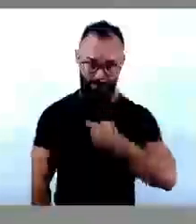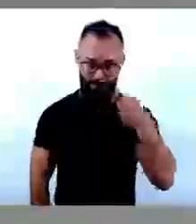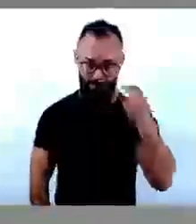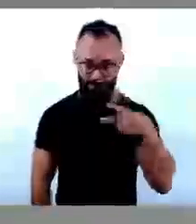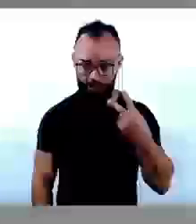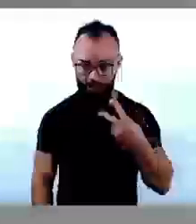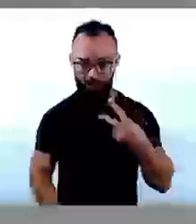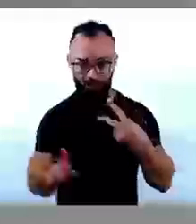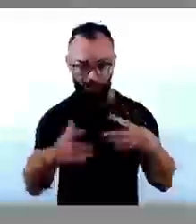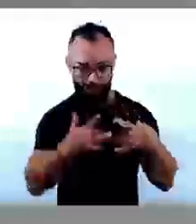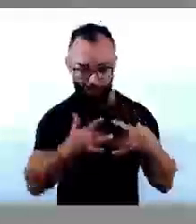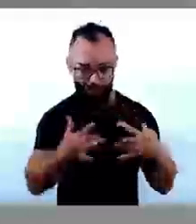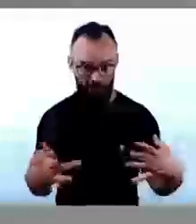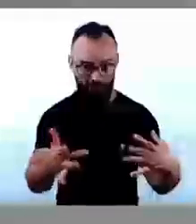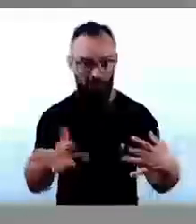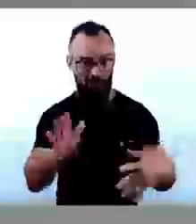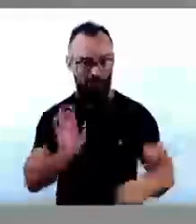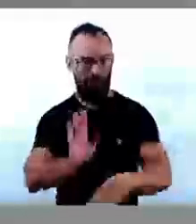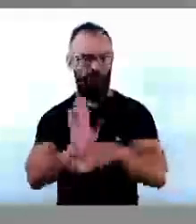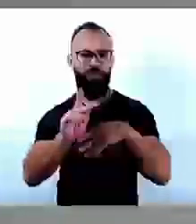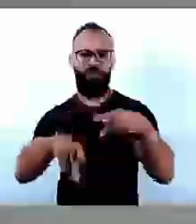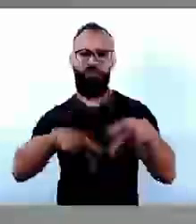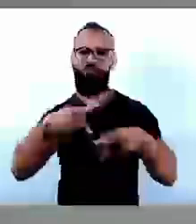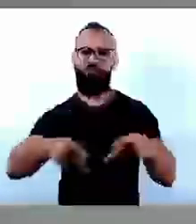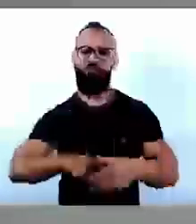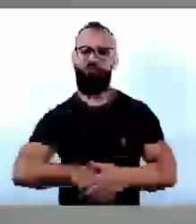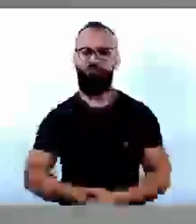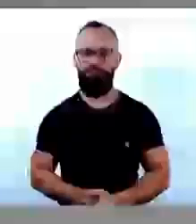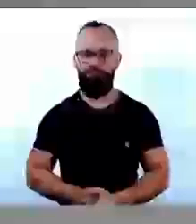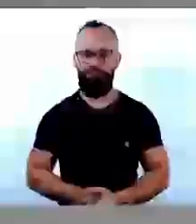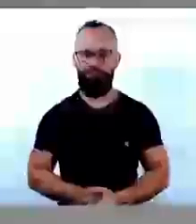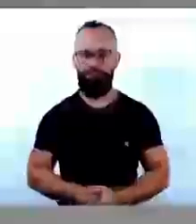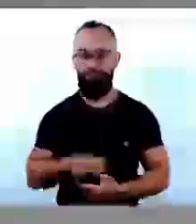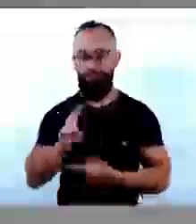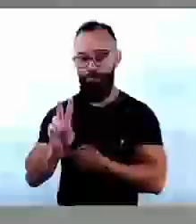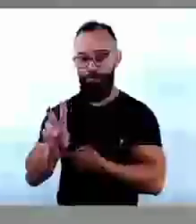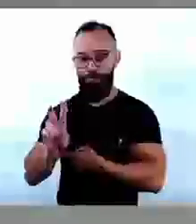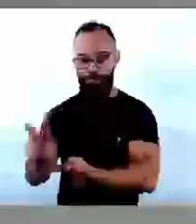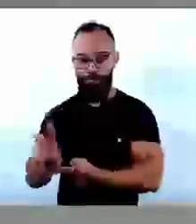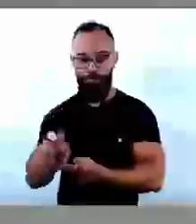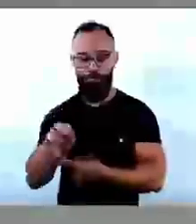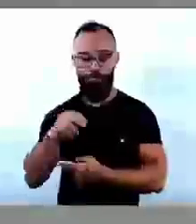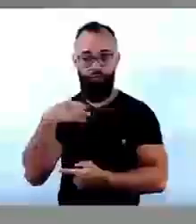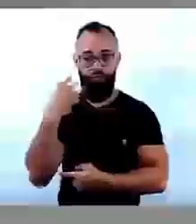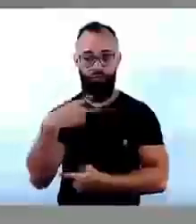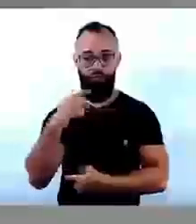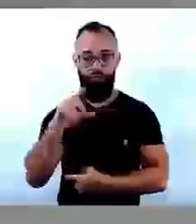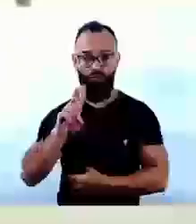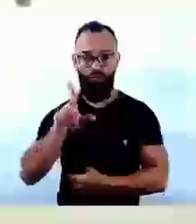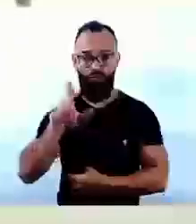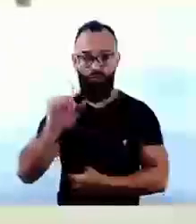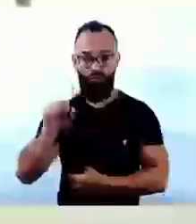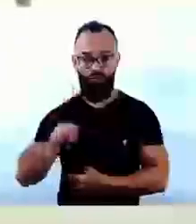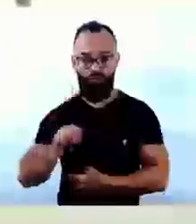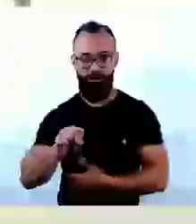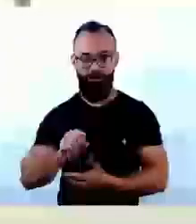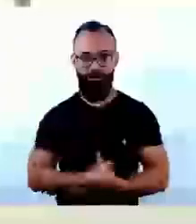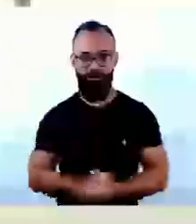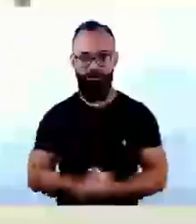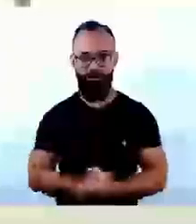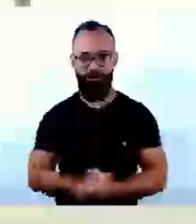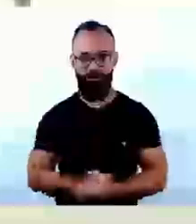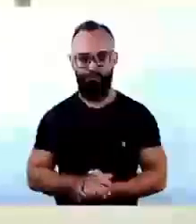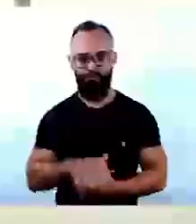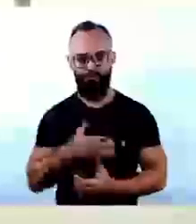24 horas por dia conceder uma parte ao Vereador Lucas é Vereador Luan que é do parabenizar né